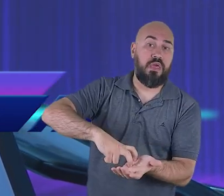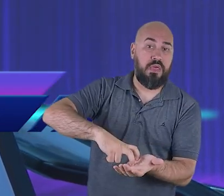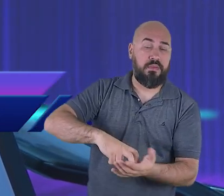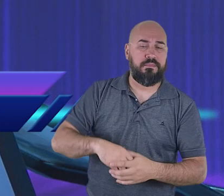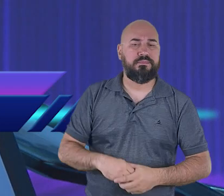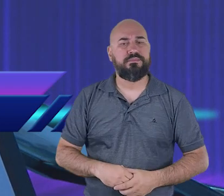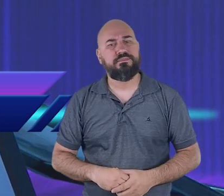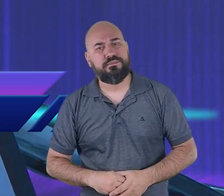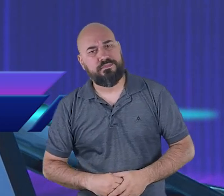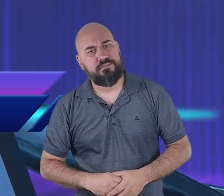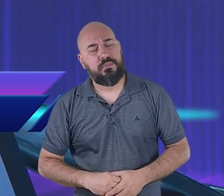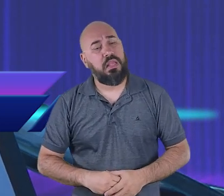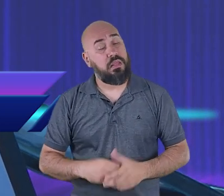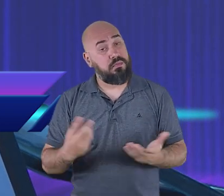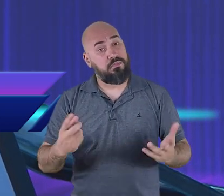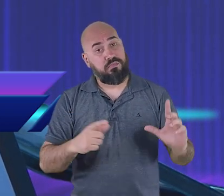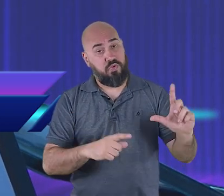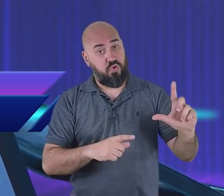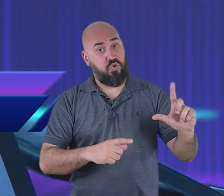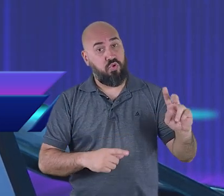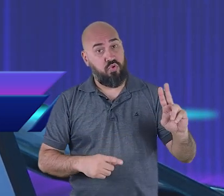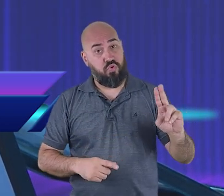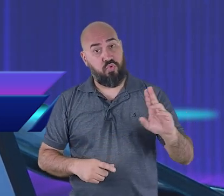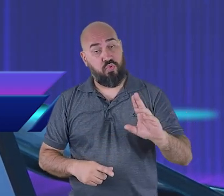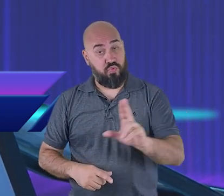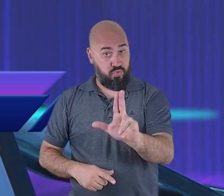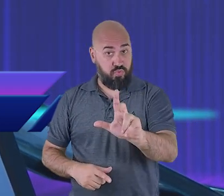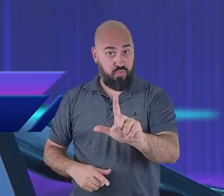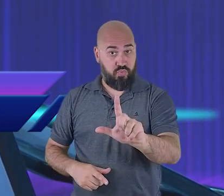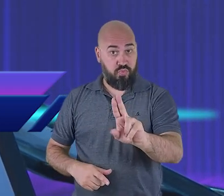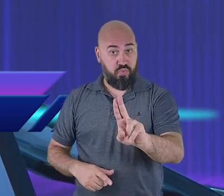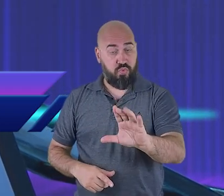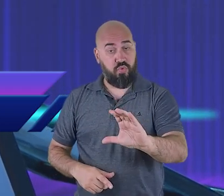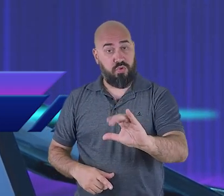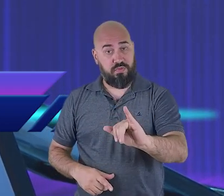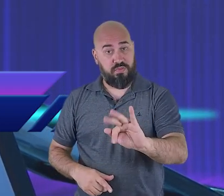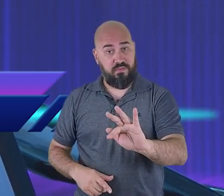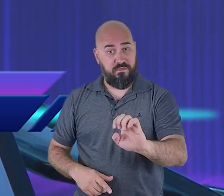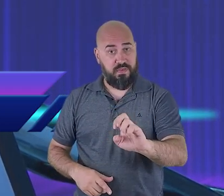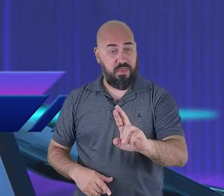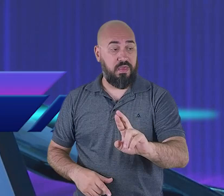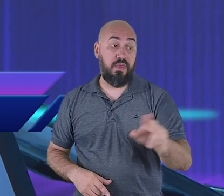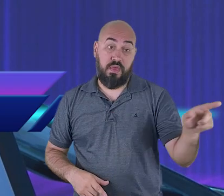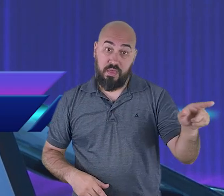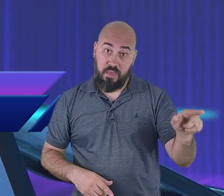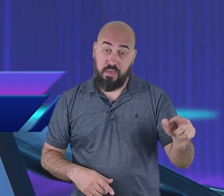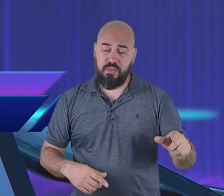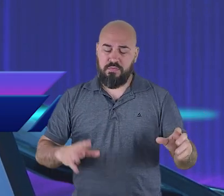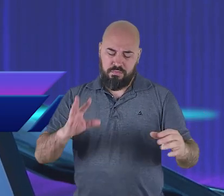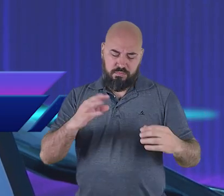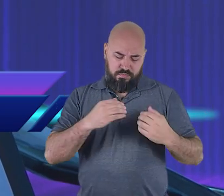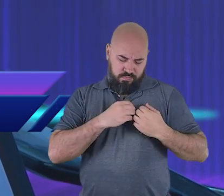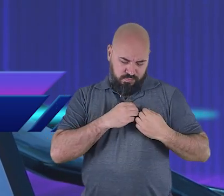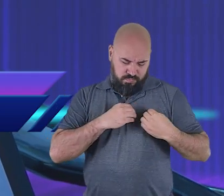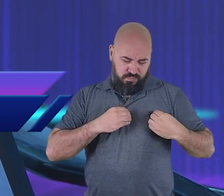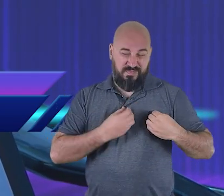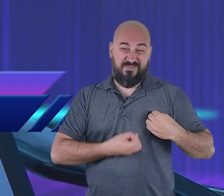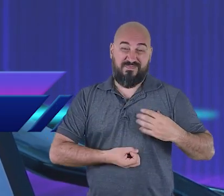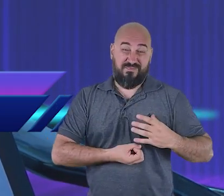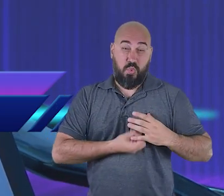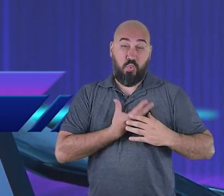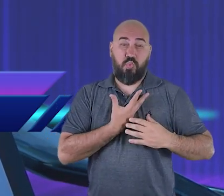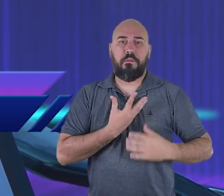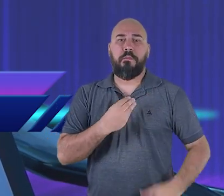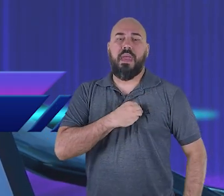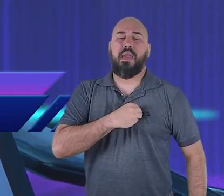Lúcifer, ele envolve-se em uma adoração própria, que foi o seu pecado original,